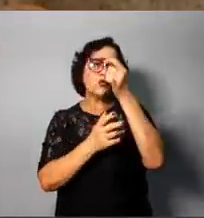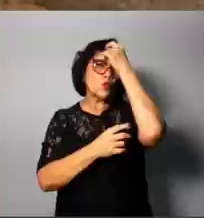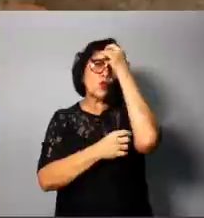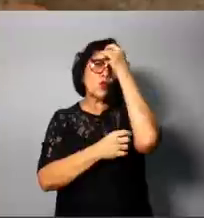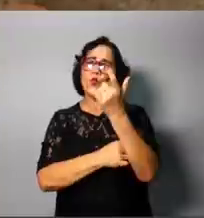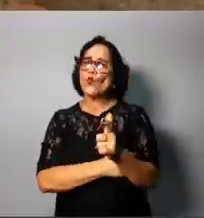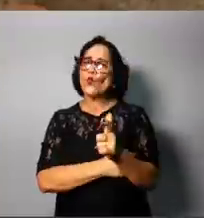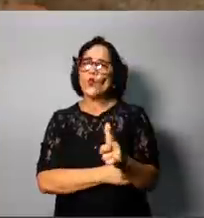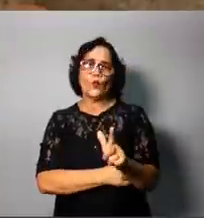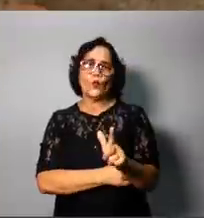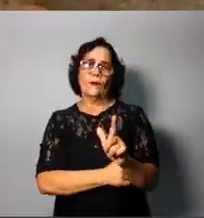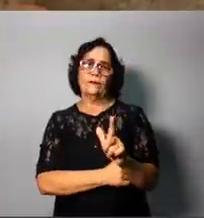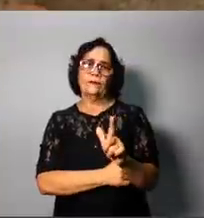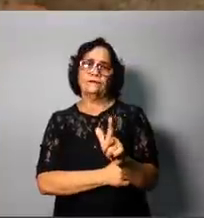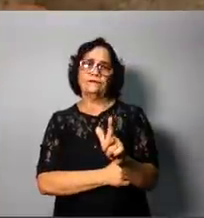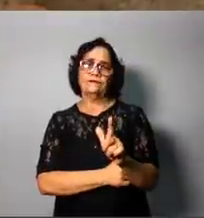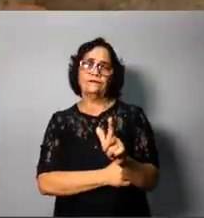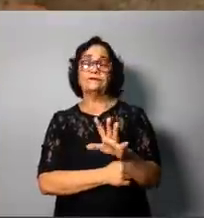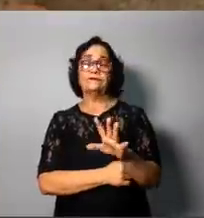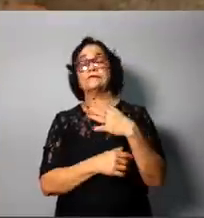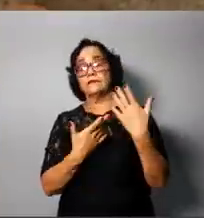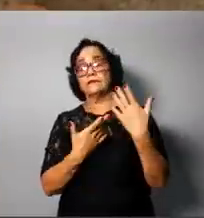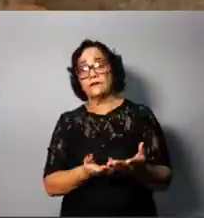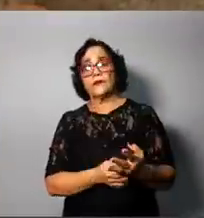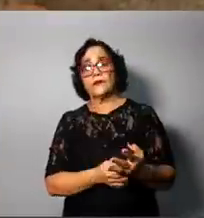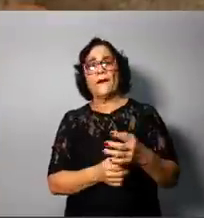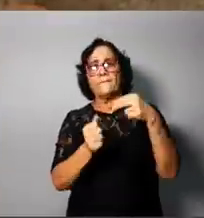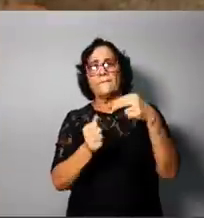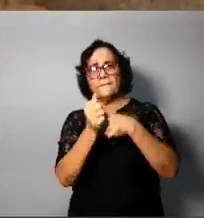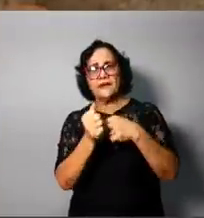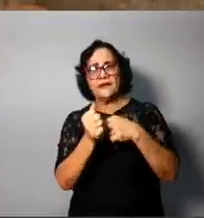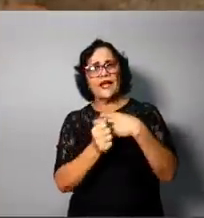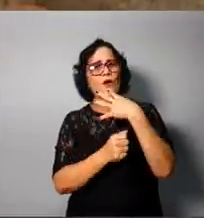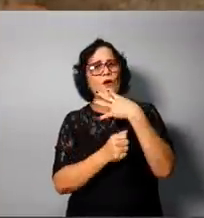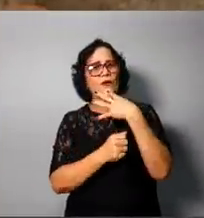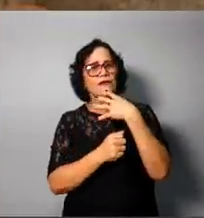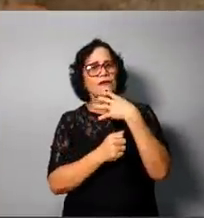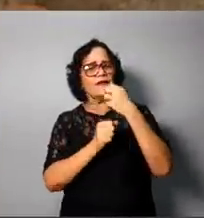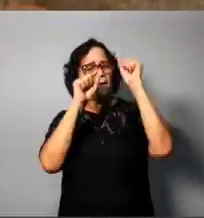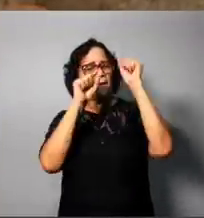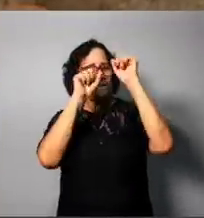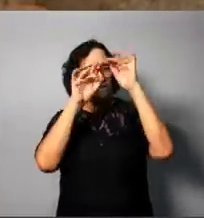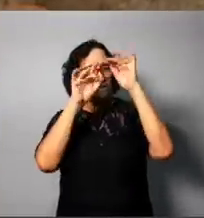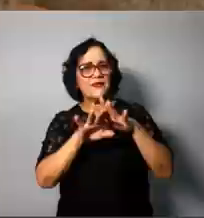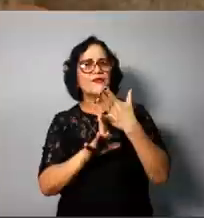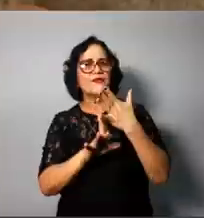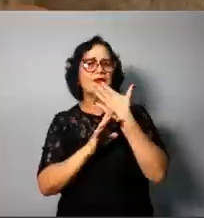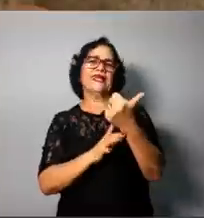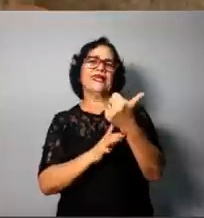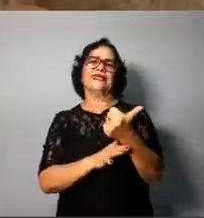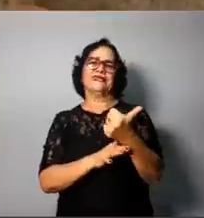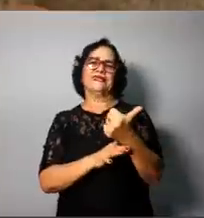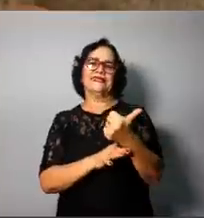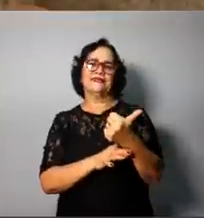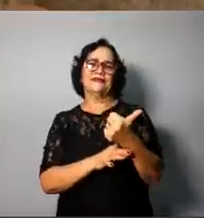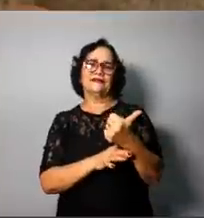Conhecer este mistério é graça imerecida. Paulo o